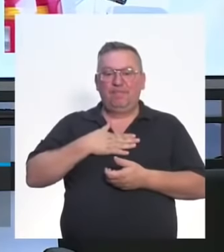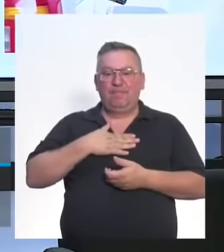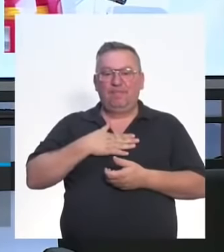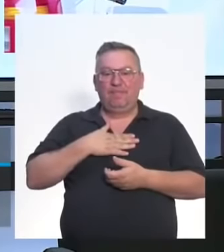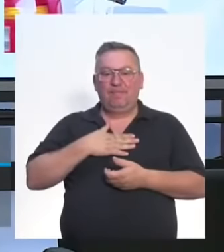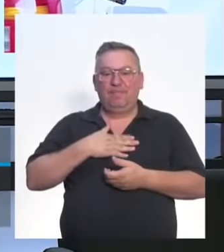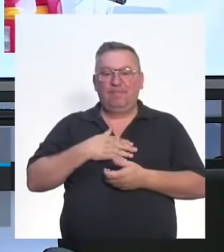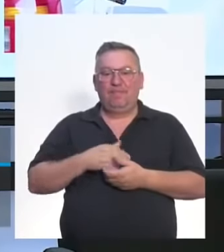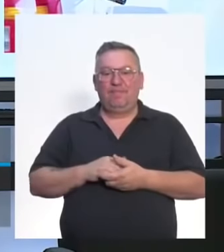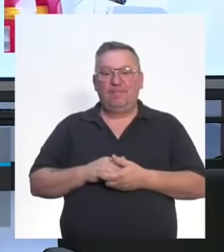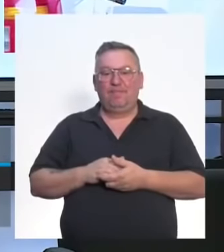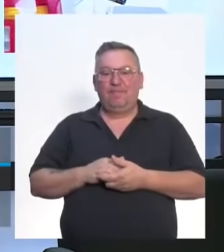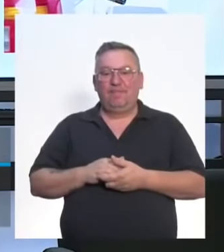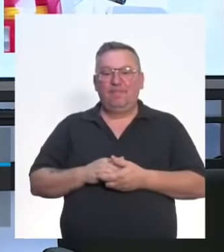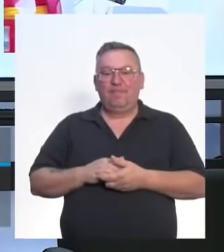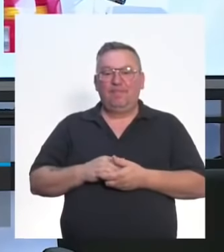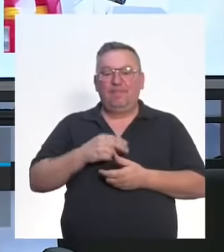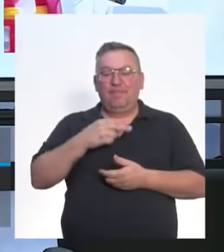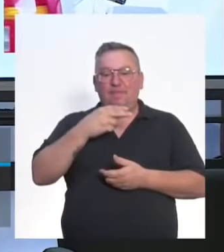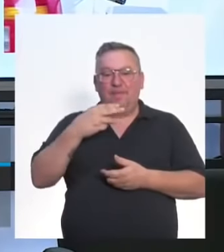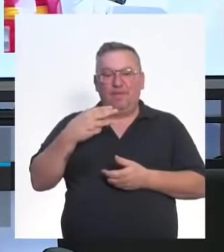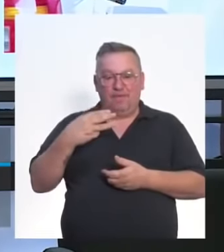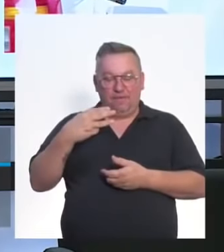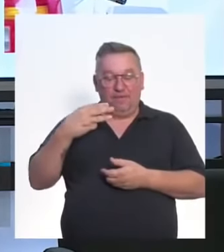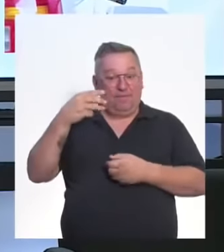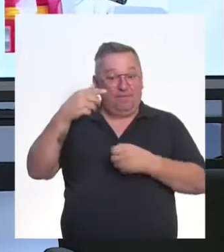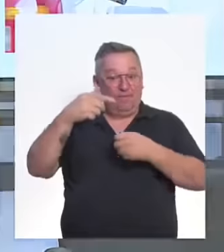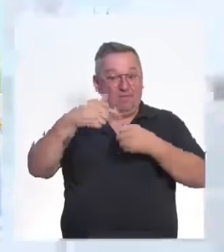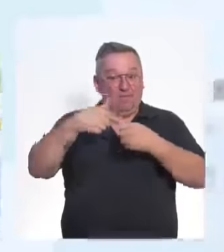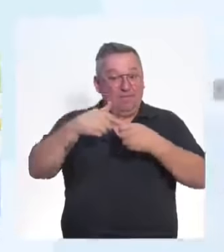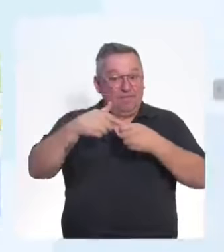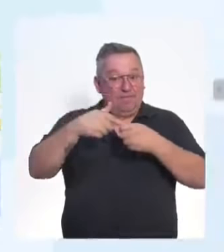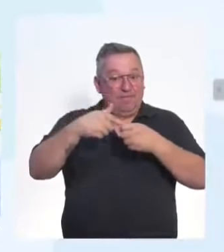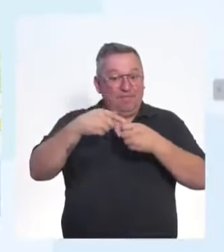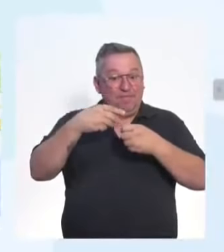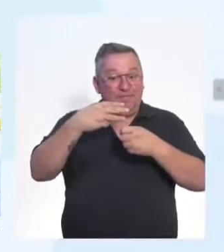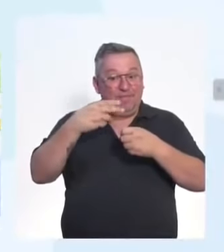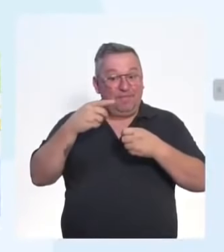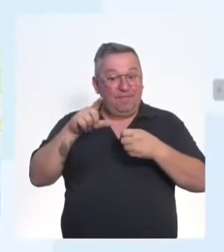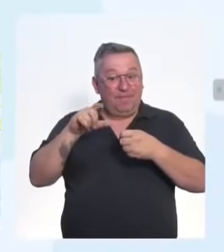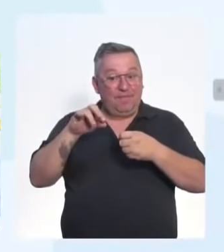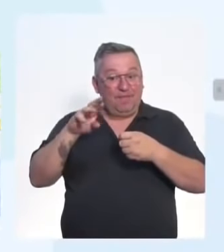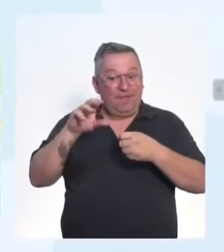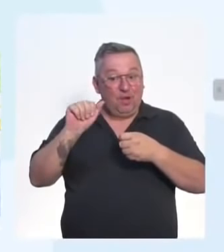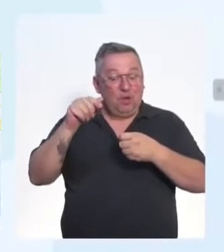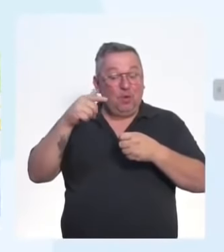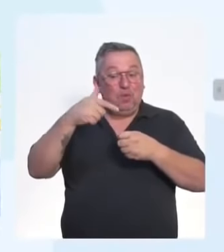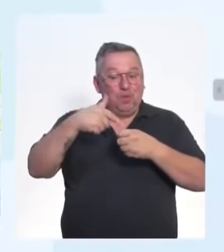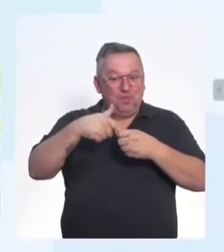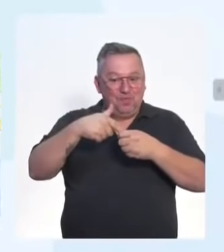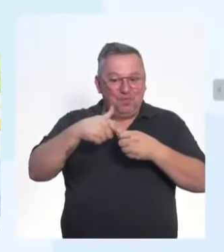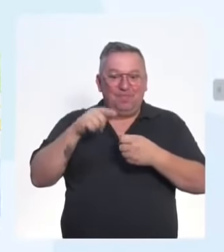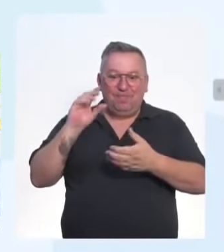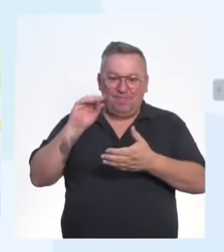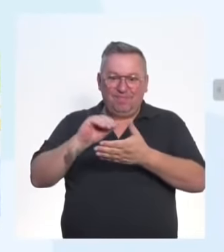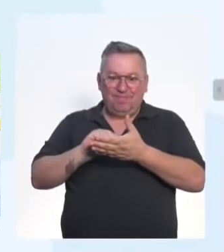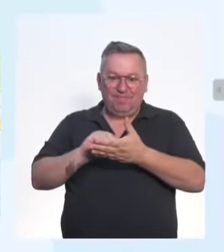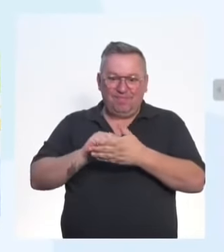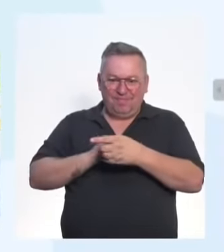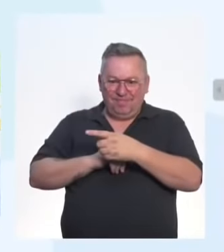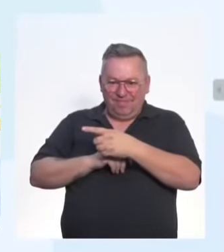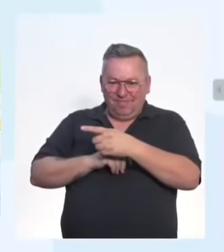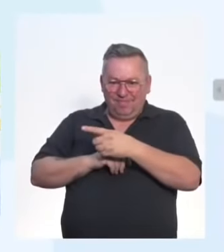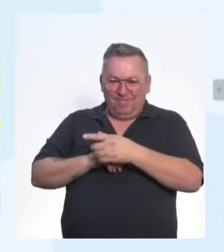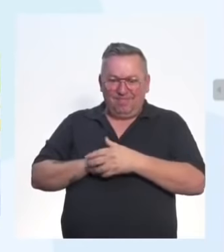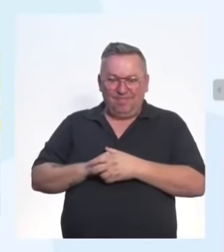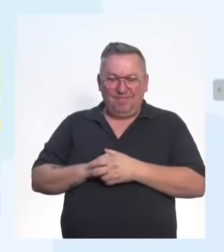aqui, 23 litros de combustível que o Paulo colocou lá no tanque lá do carro. Na realidade, ele não colocou no carro,